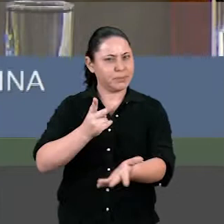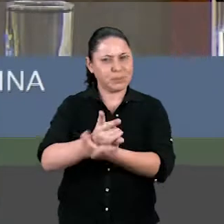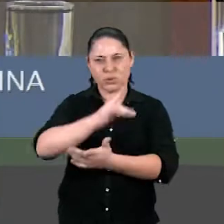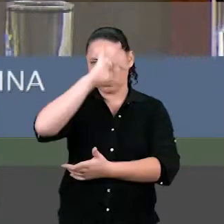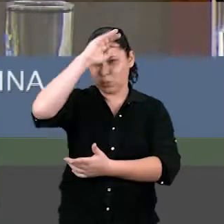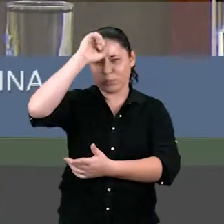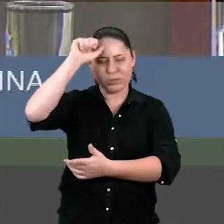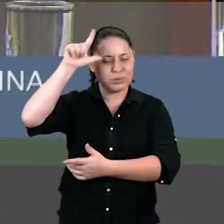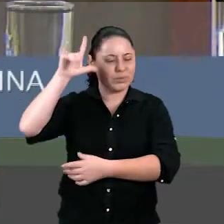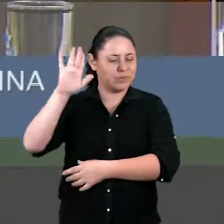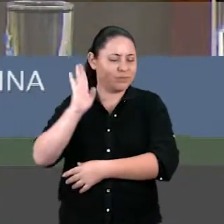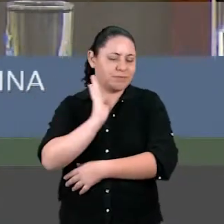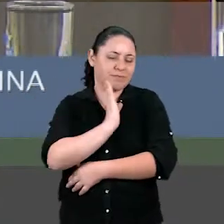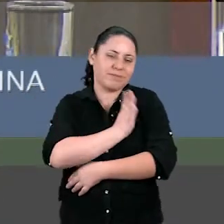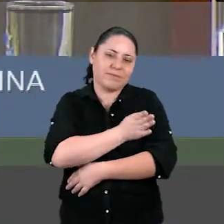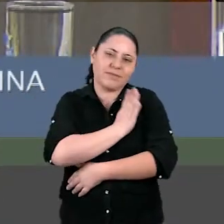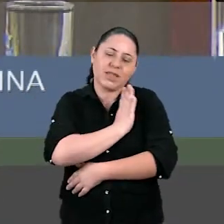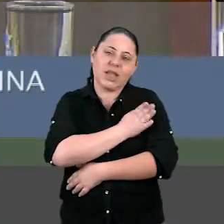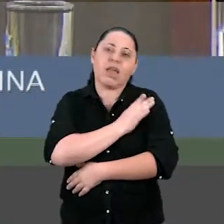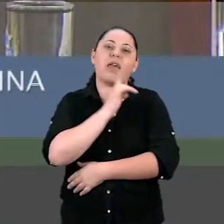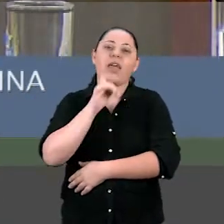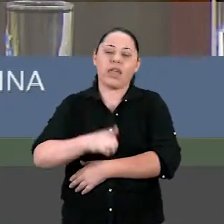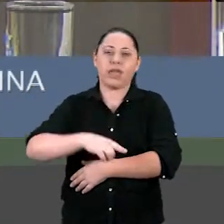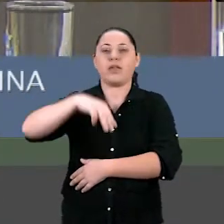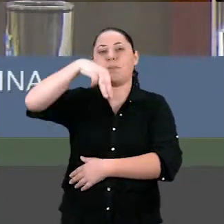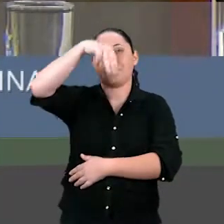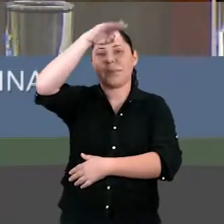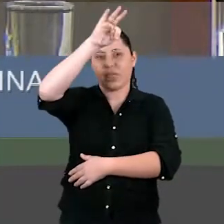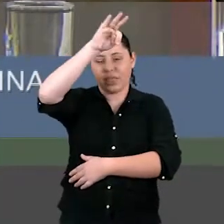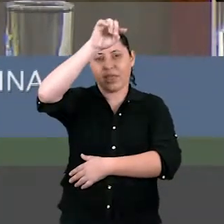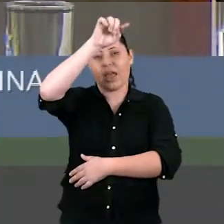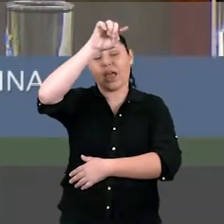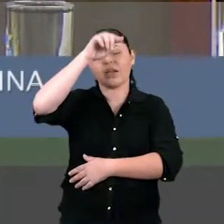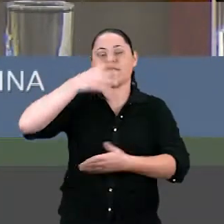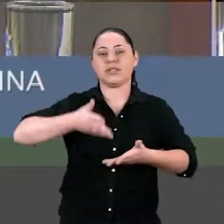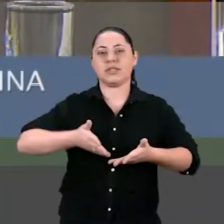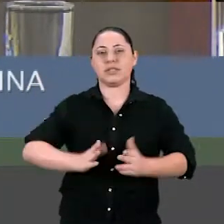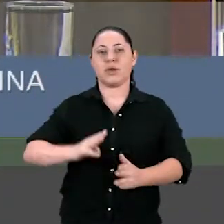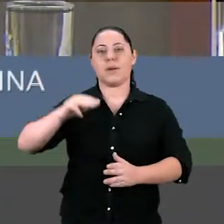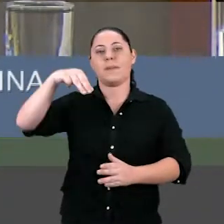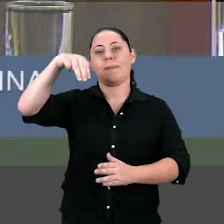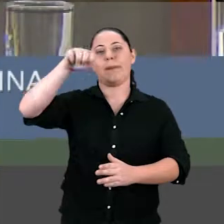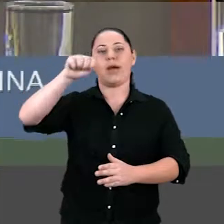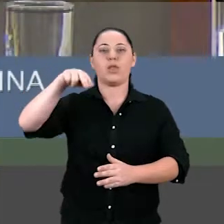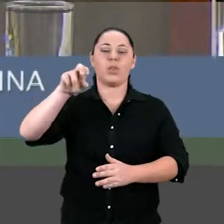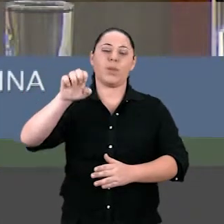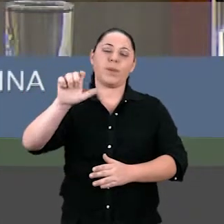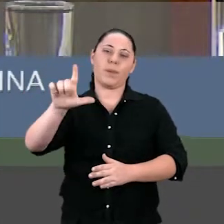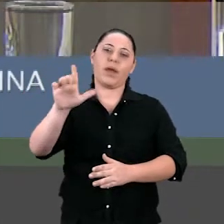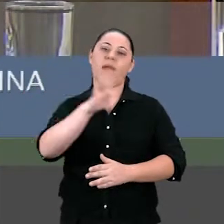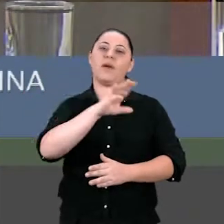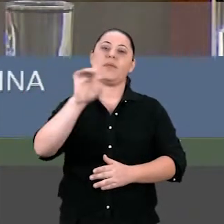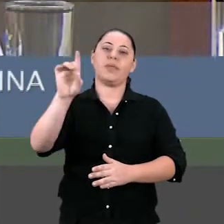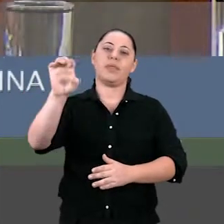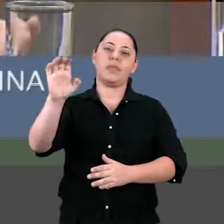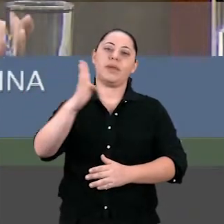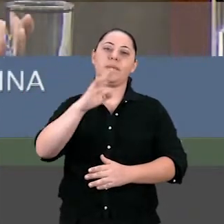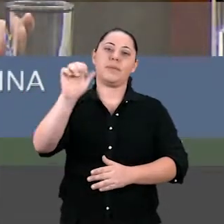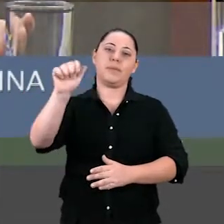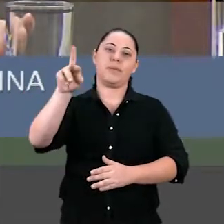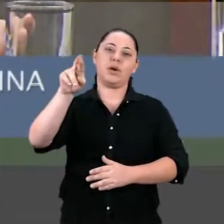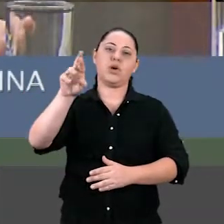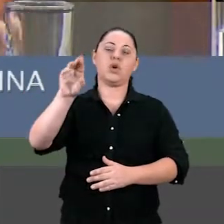e matogrossense de nascimento, Manuel de Barros, quando ele falava que a poesia é um voo fora